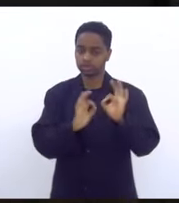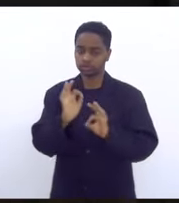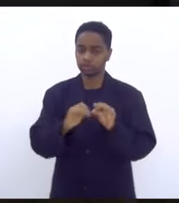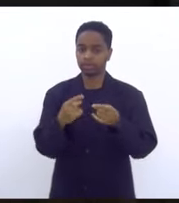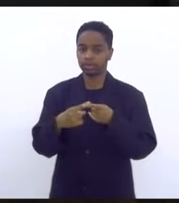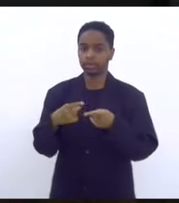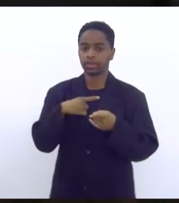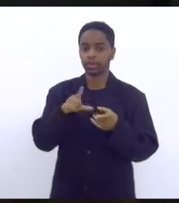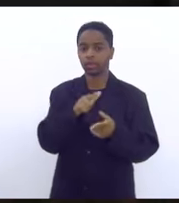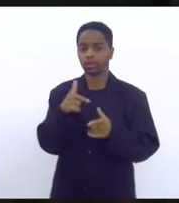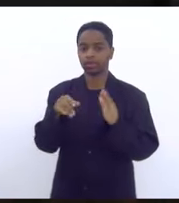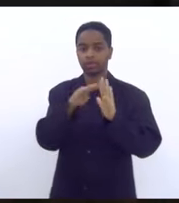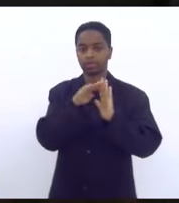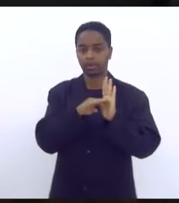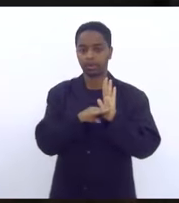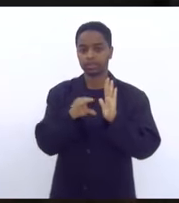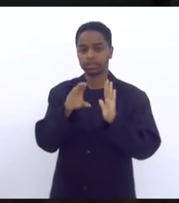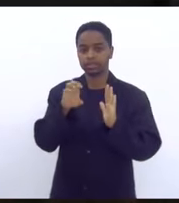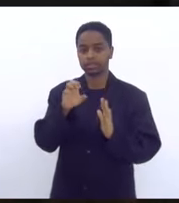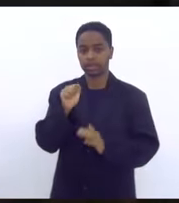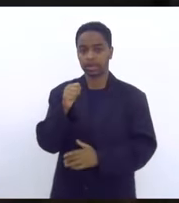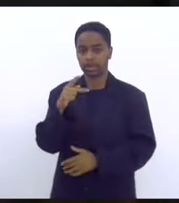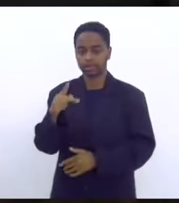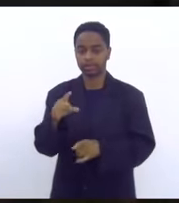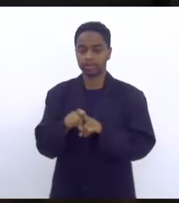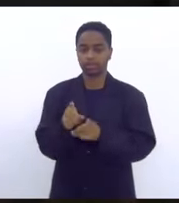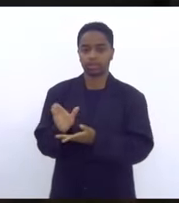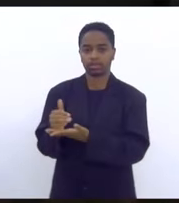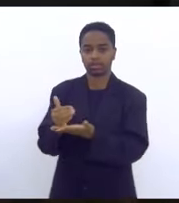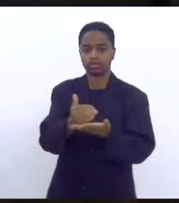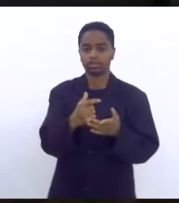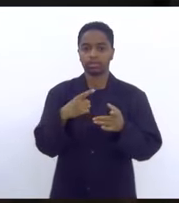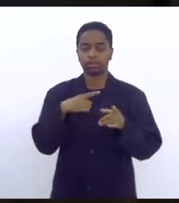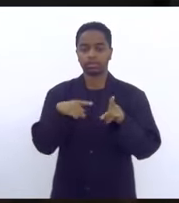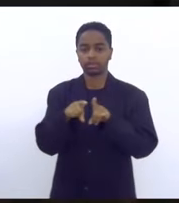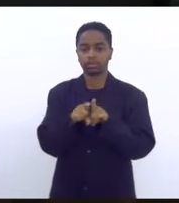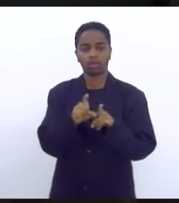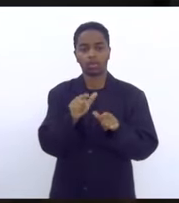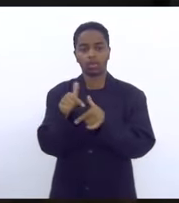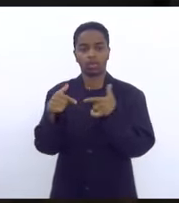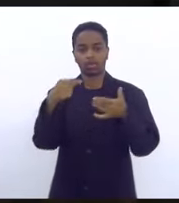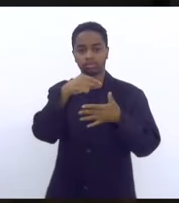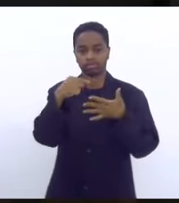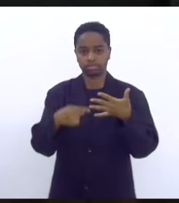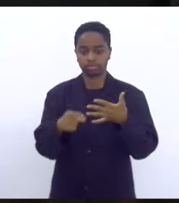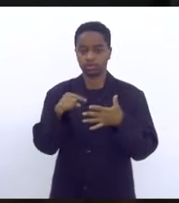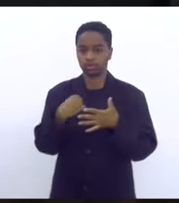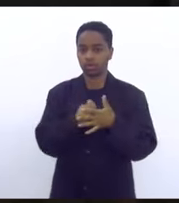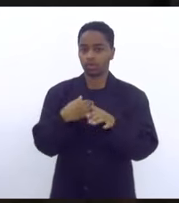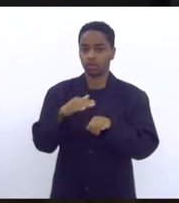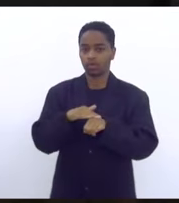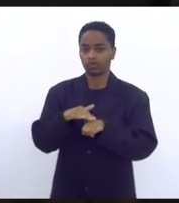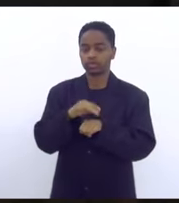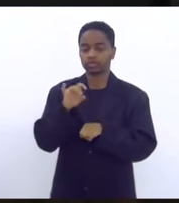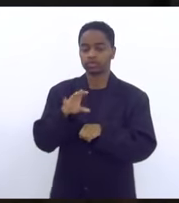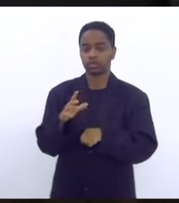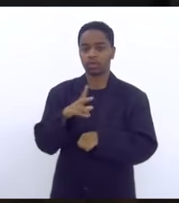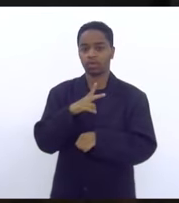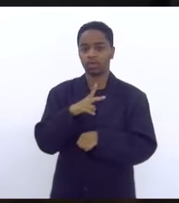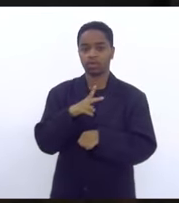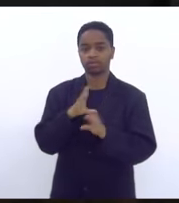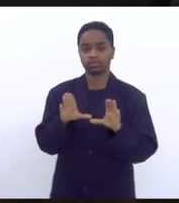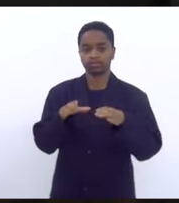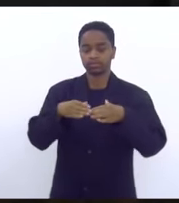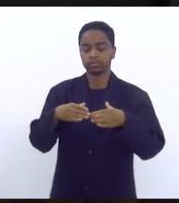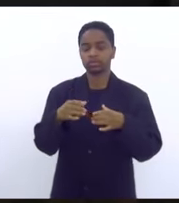outras pautas de SEAP, da questão de arrecadação do Luiz, etc. e tal, e a gente conversa somente entre a gente lá para a gente